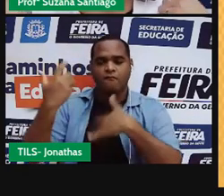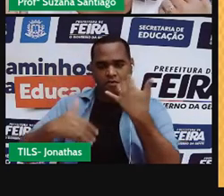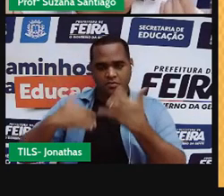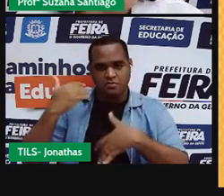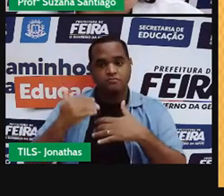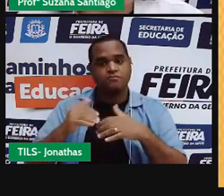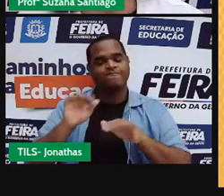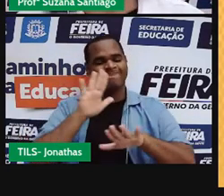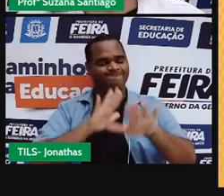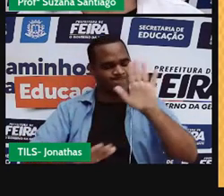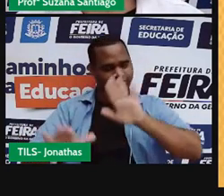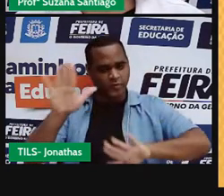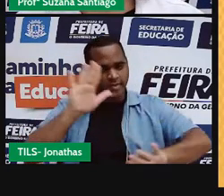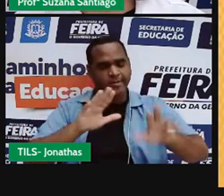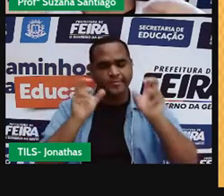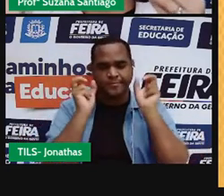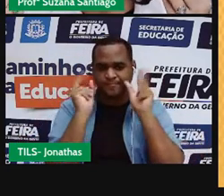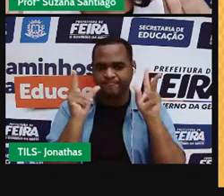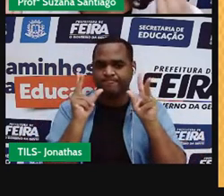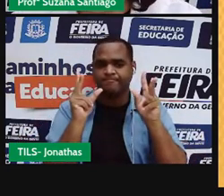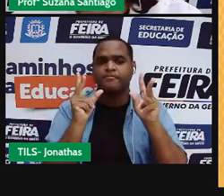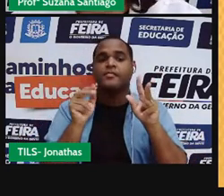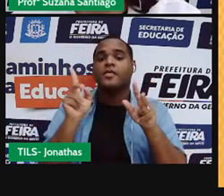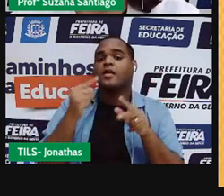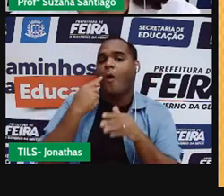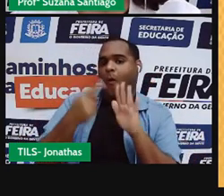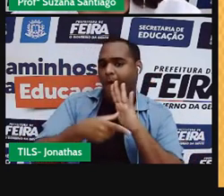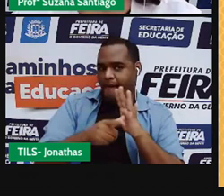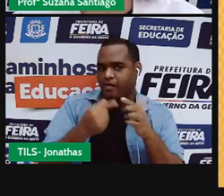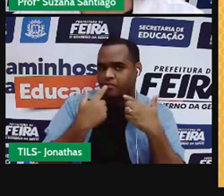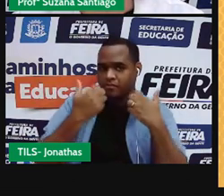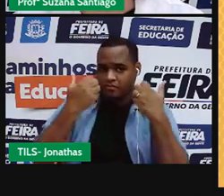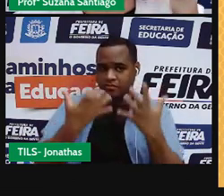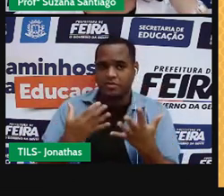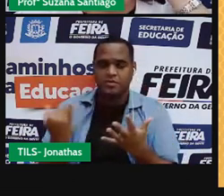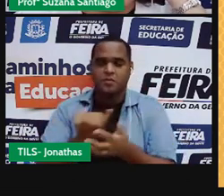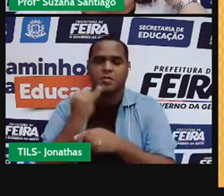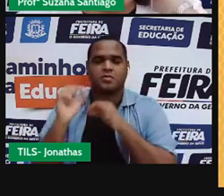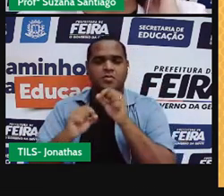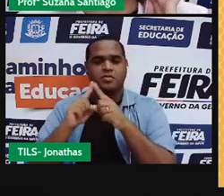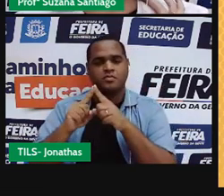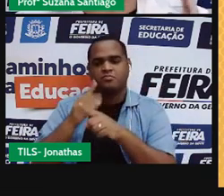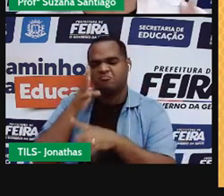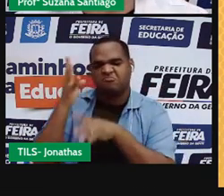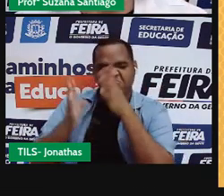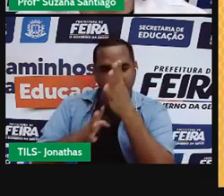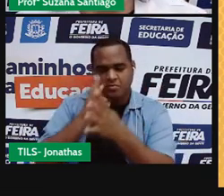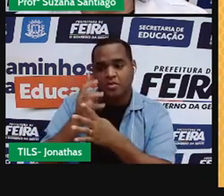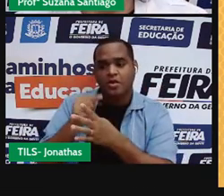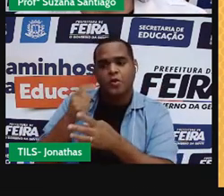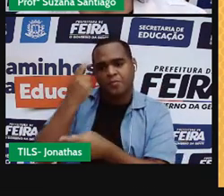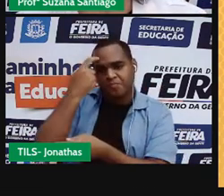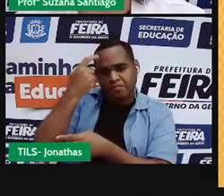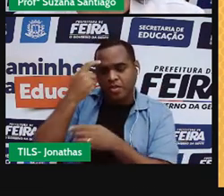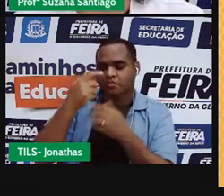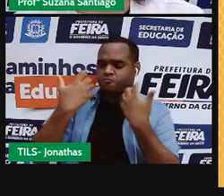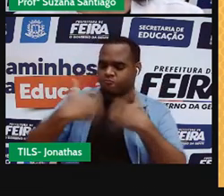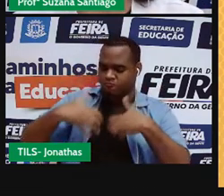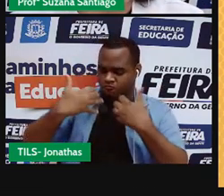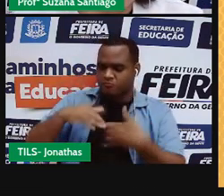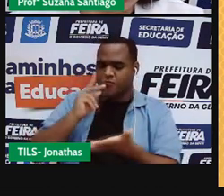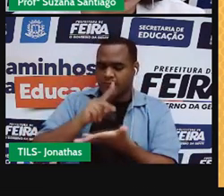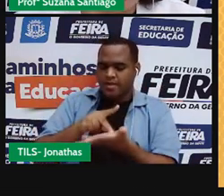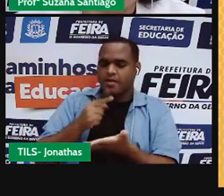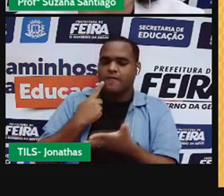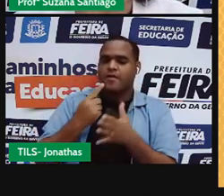gente passar adiante, ou mesmo antes da gente fazer uma acusação dessas, a gente precisa pensar direitinho no que a gente